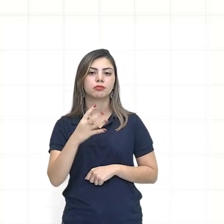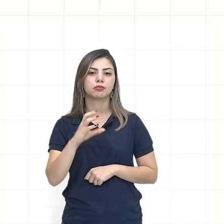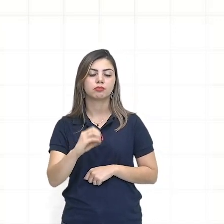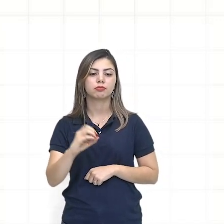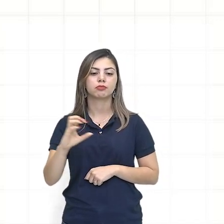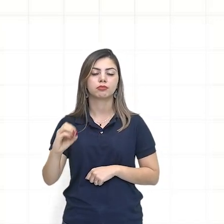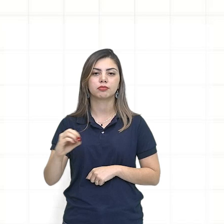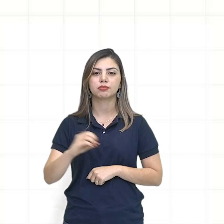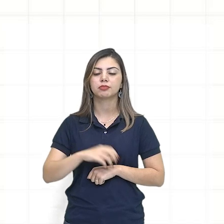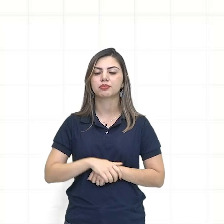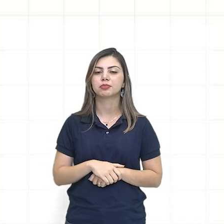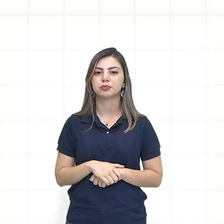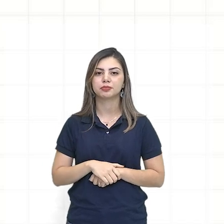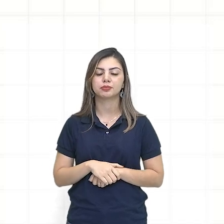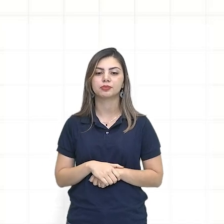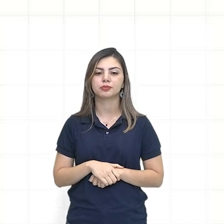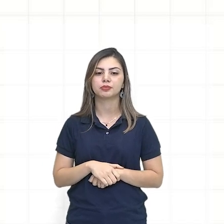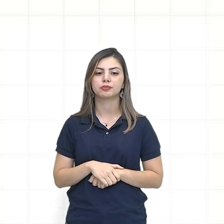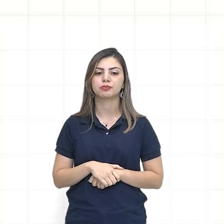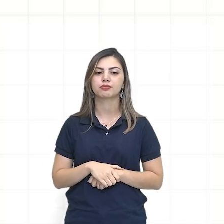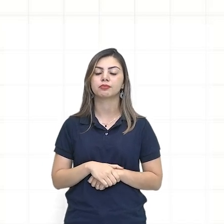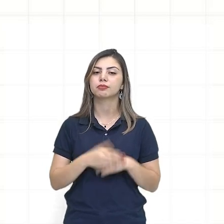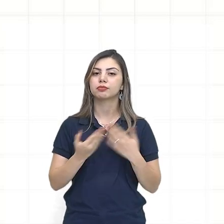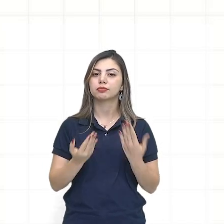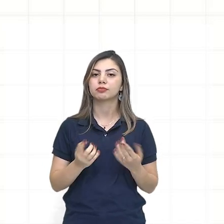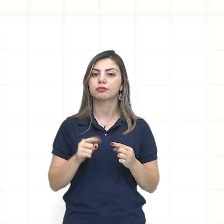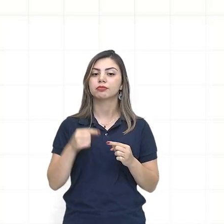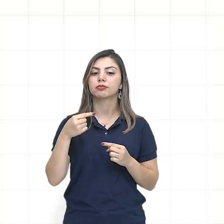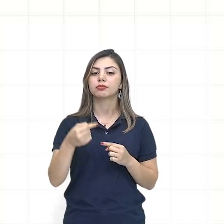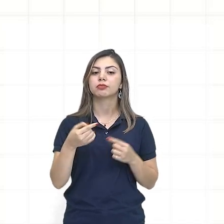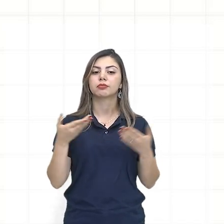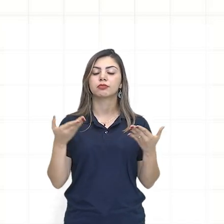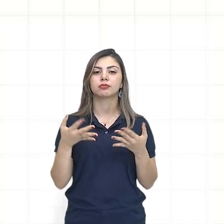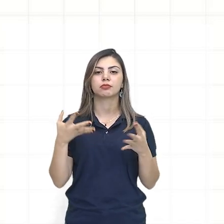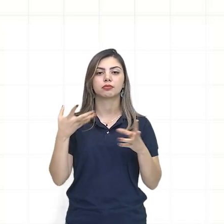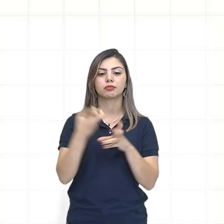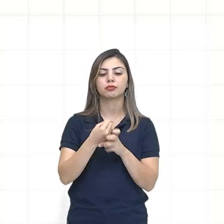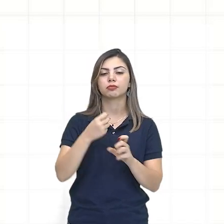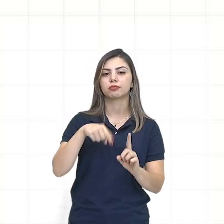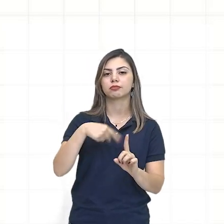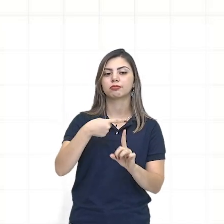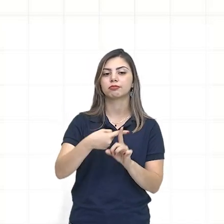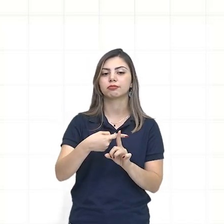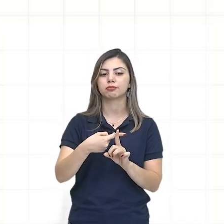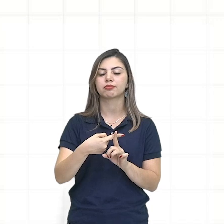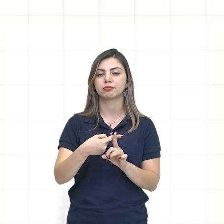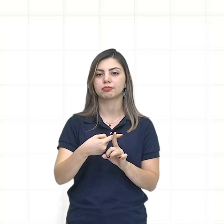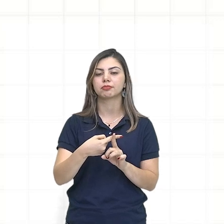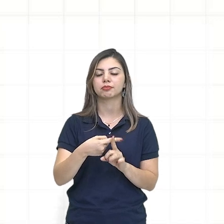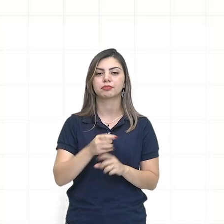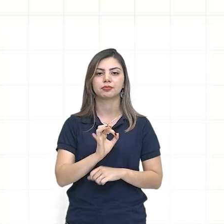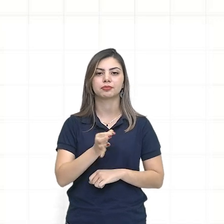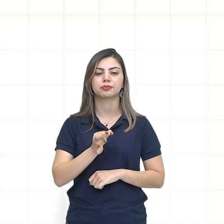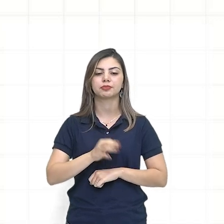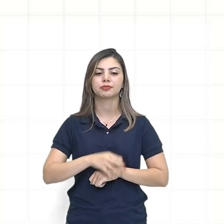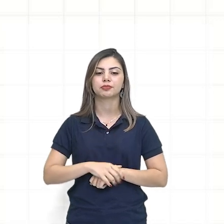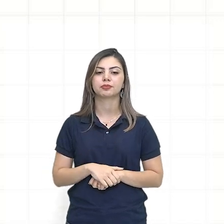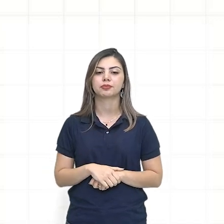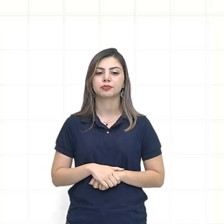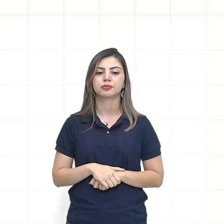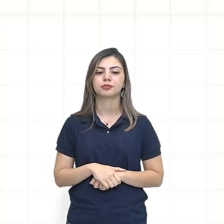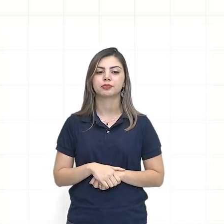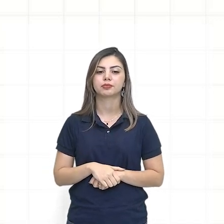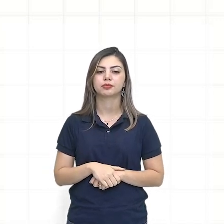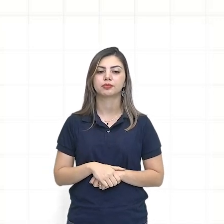daria o quê? 400. Por fim, né, efetuava-se a soma desses valores,